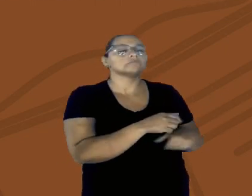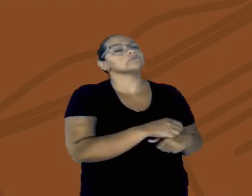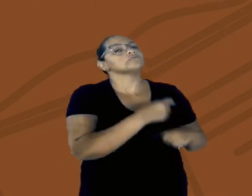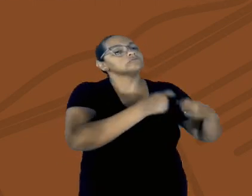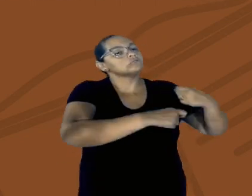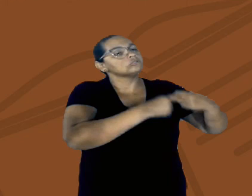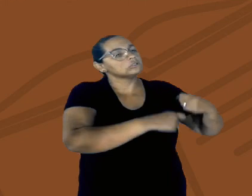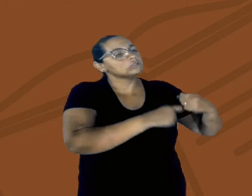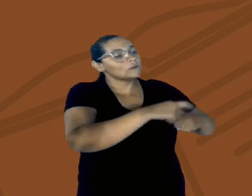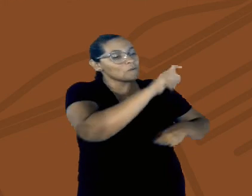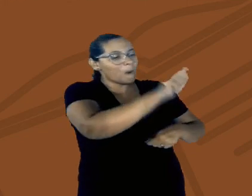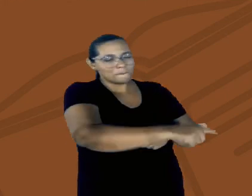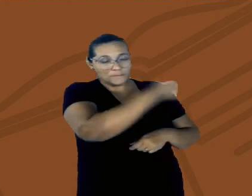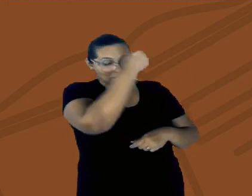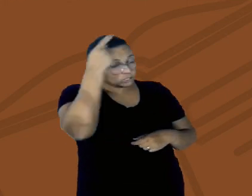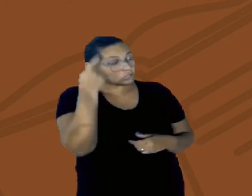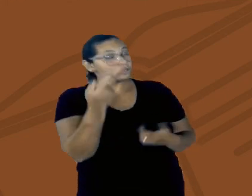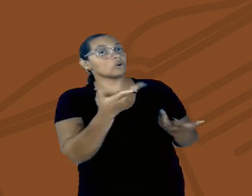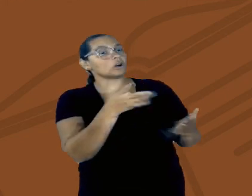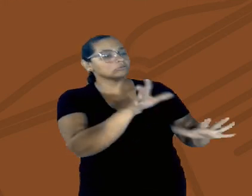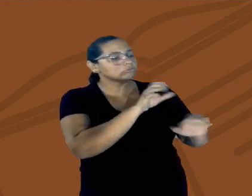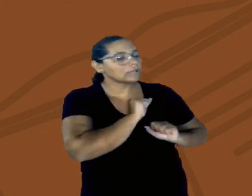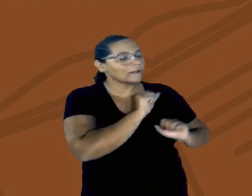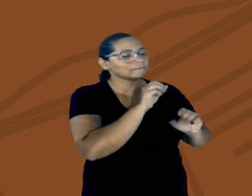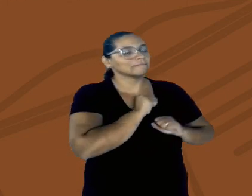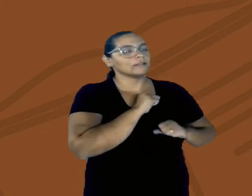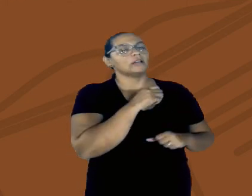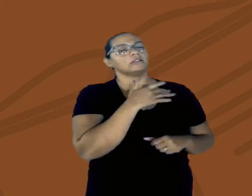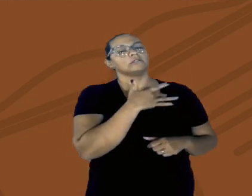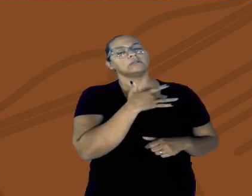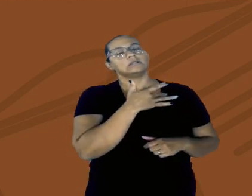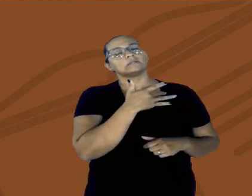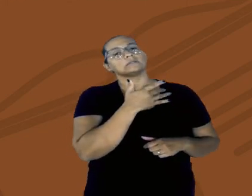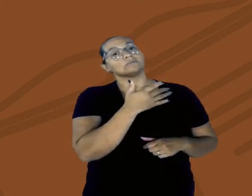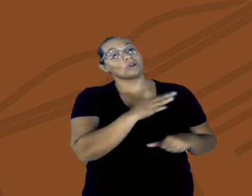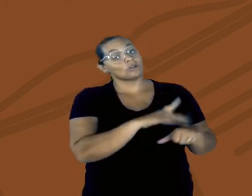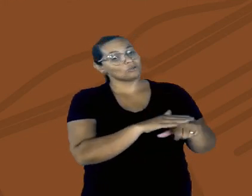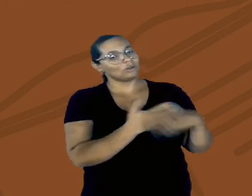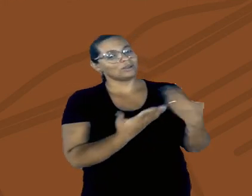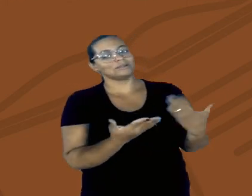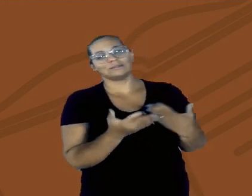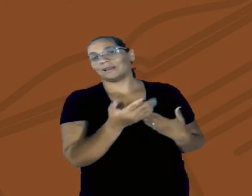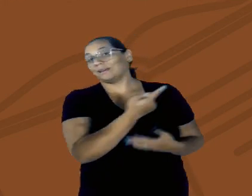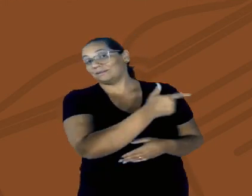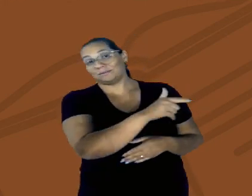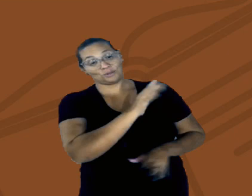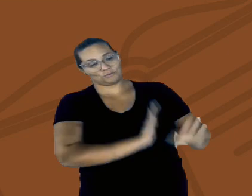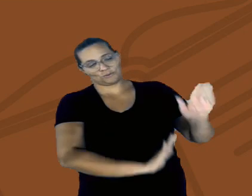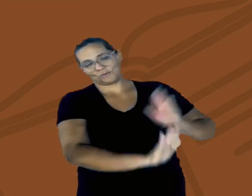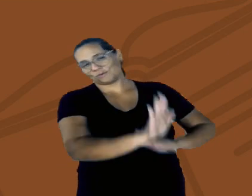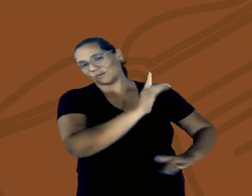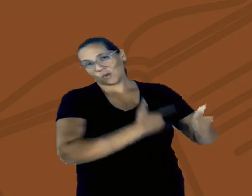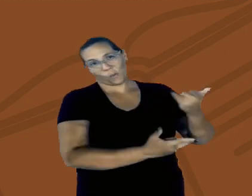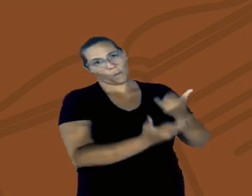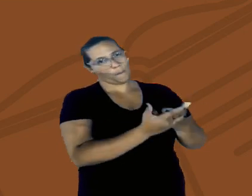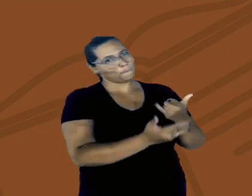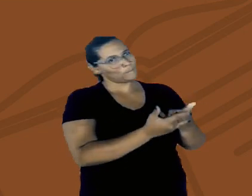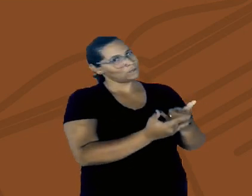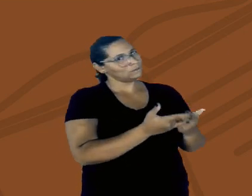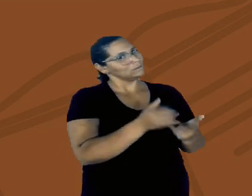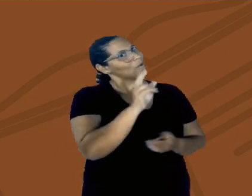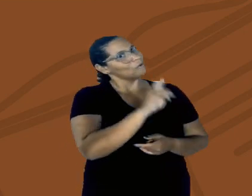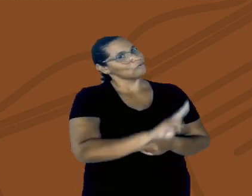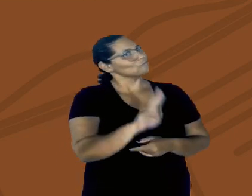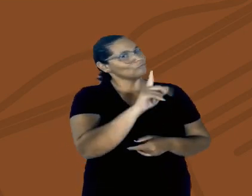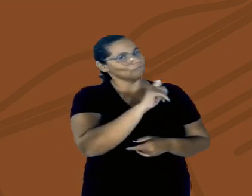pessoa contaminada, com uma pessoa infectada e de forma desprotegida, sem a camisinha masculina